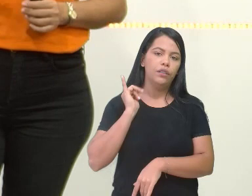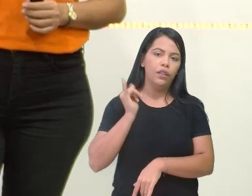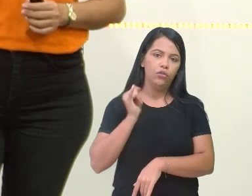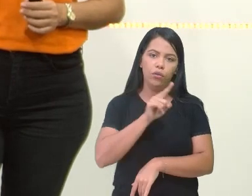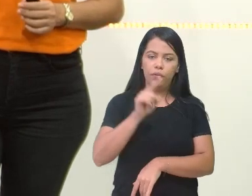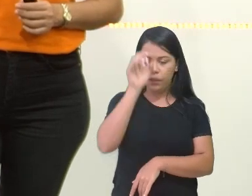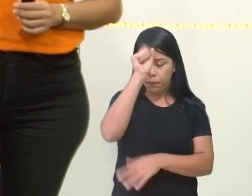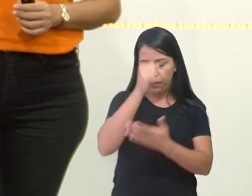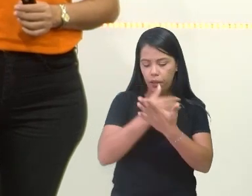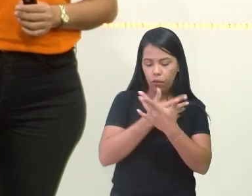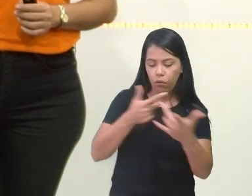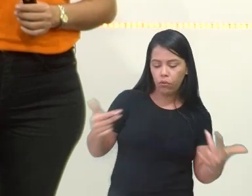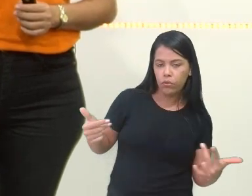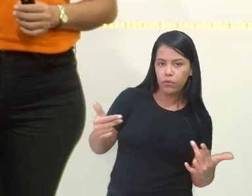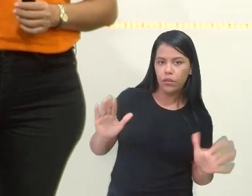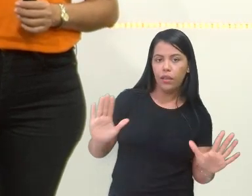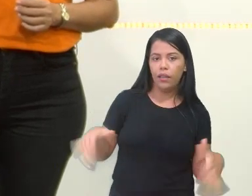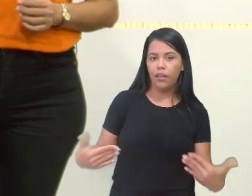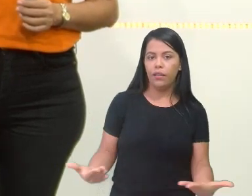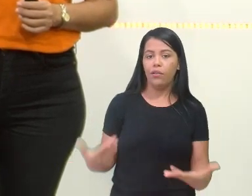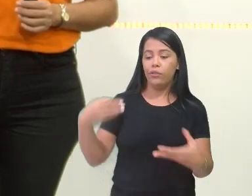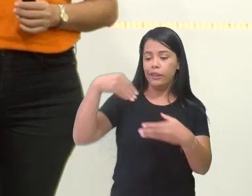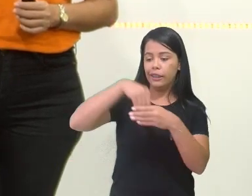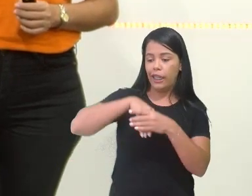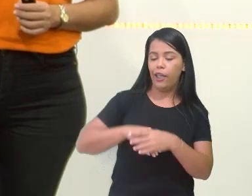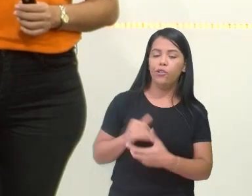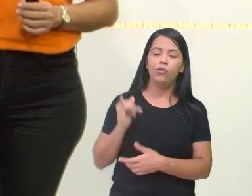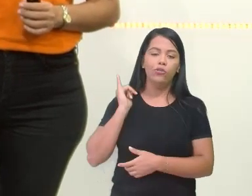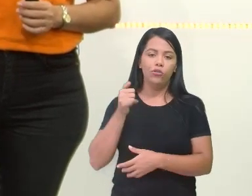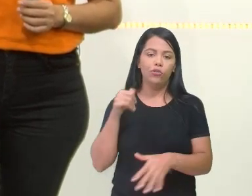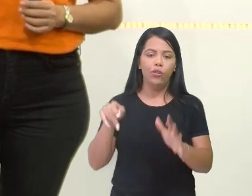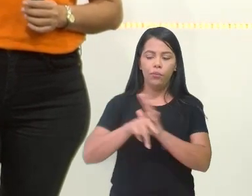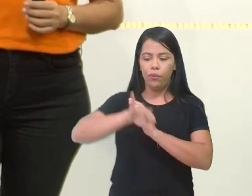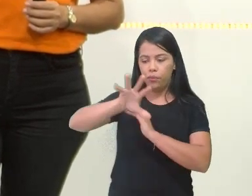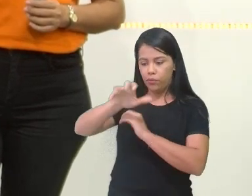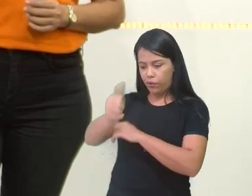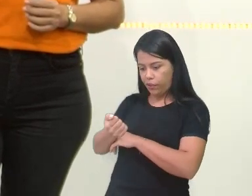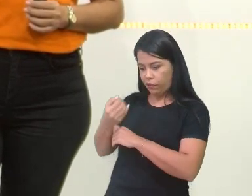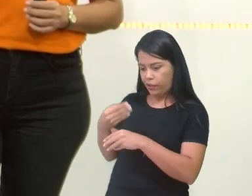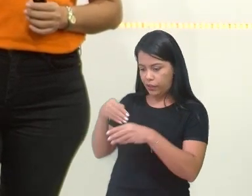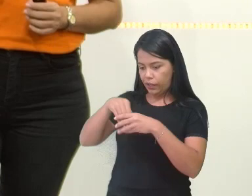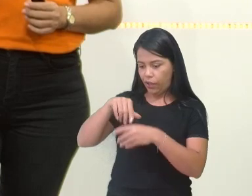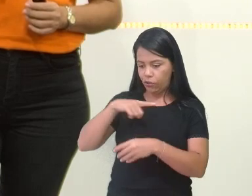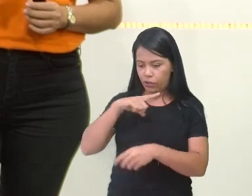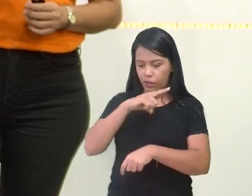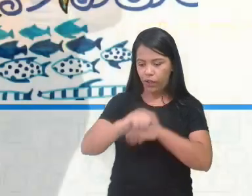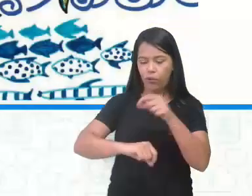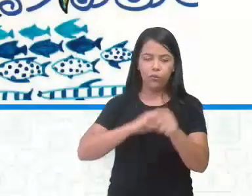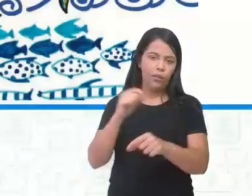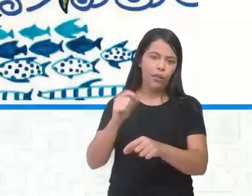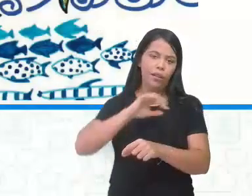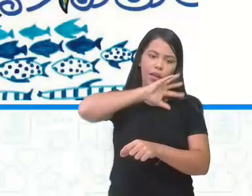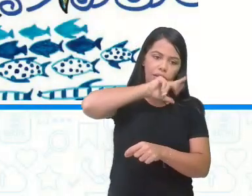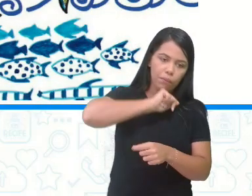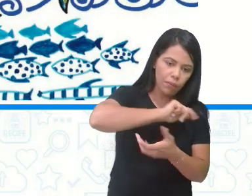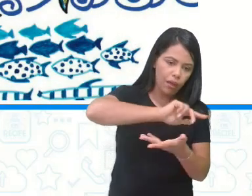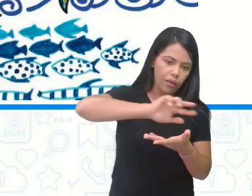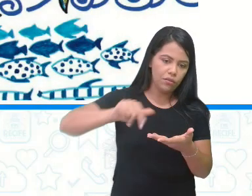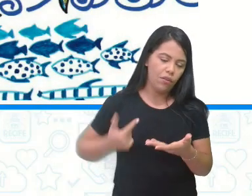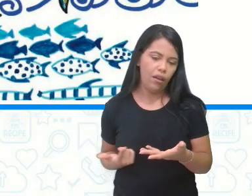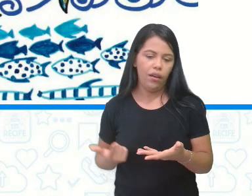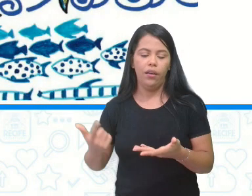africanos, geralmente nós encontramos animais nesses contos. Encontramos também lição de